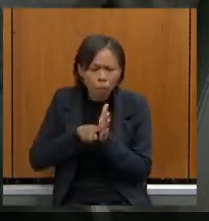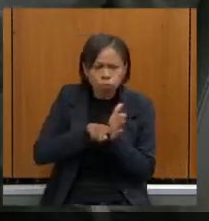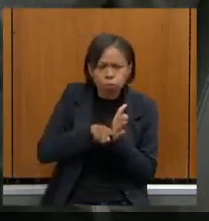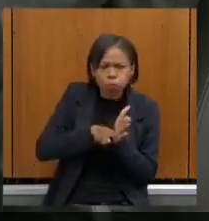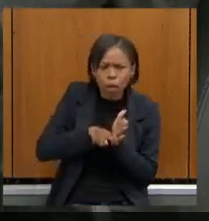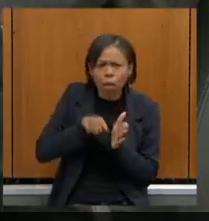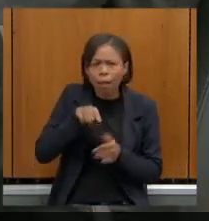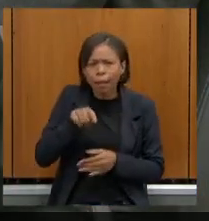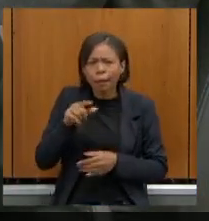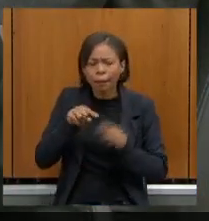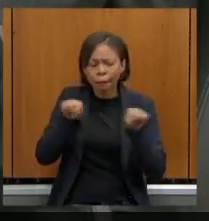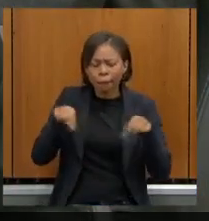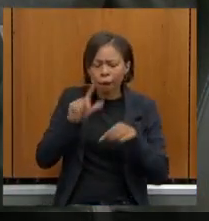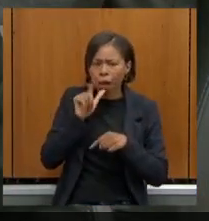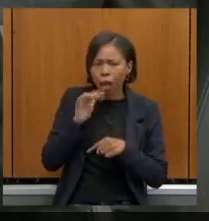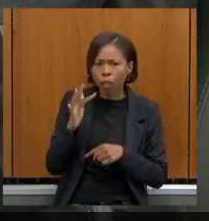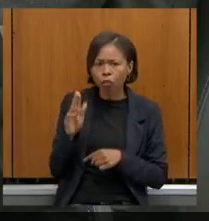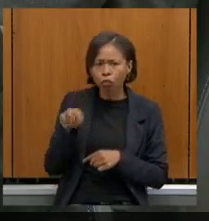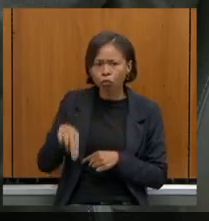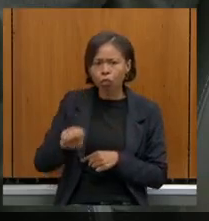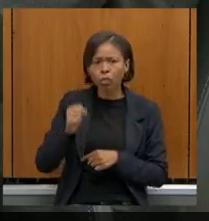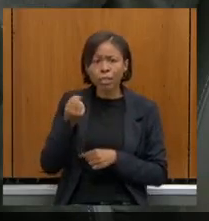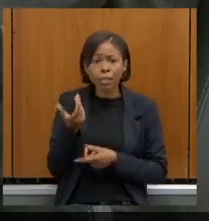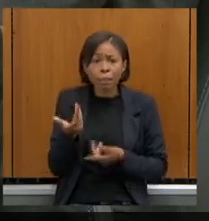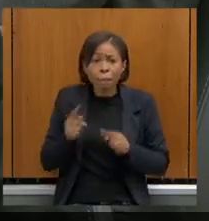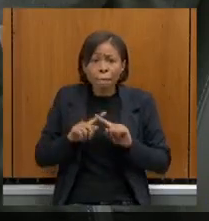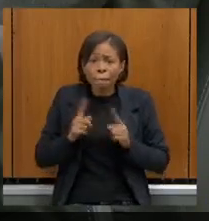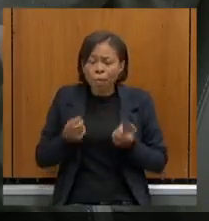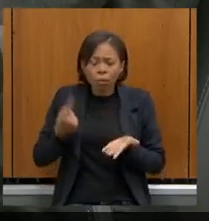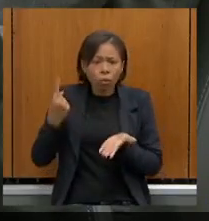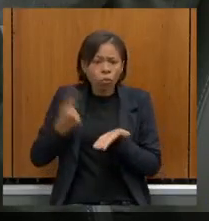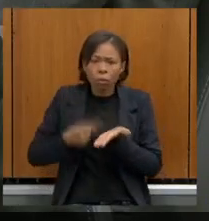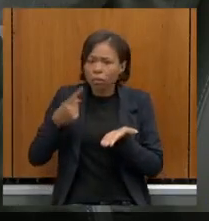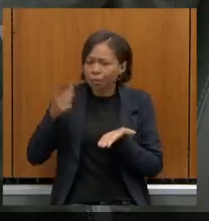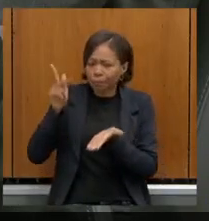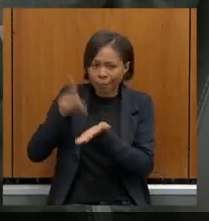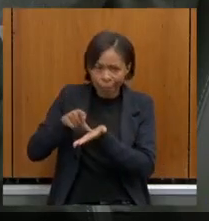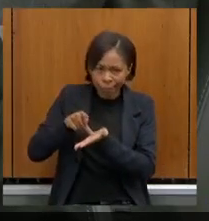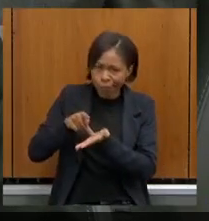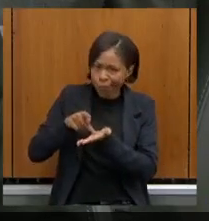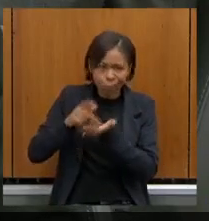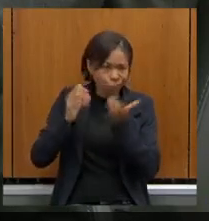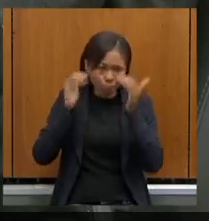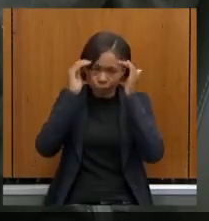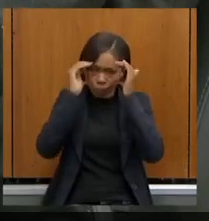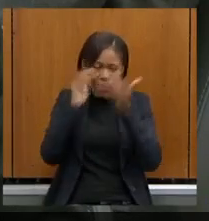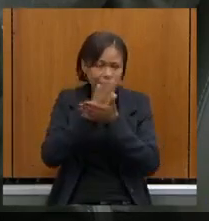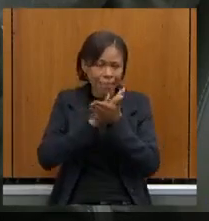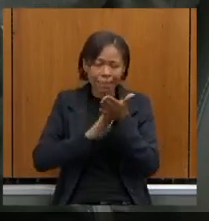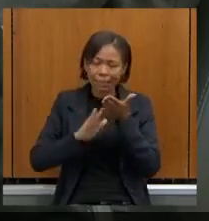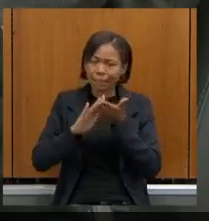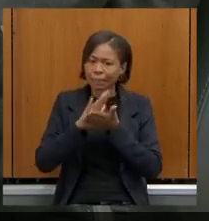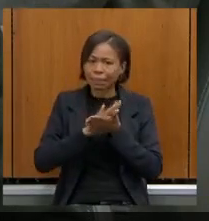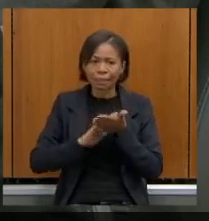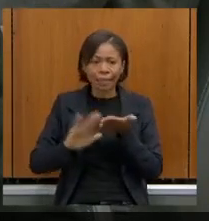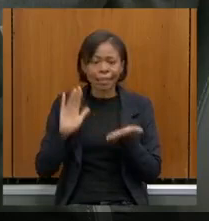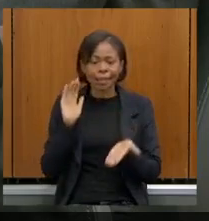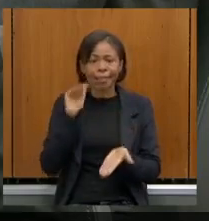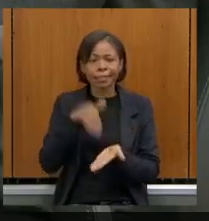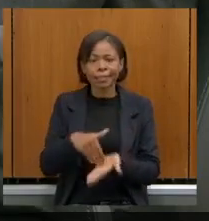realmente os compromissos não são nenhum são cumpridos a chegar agora nessa questão da